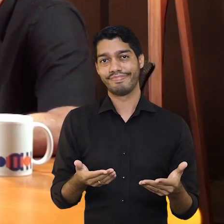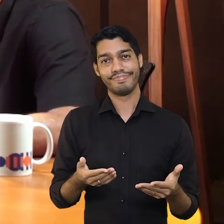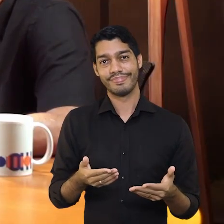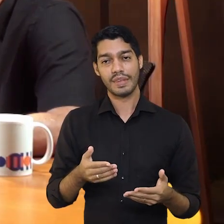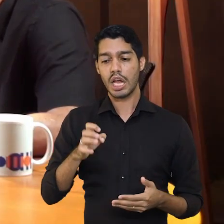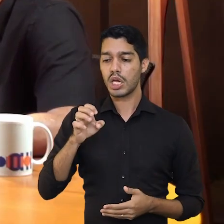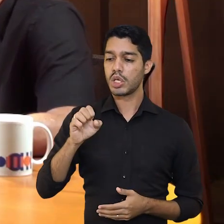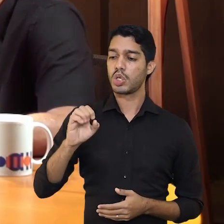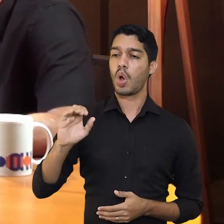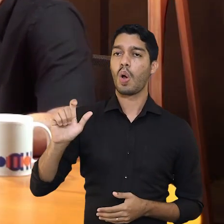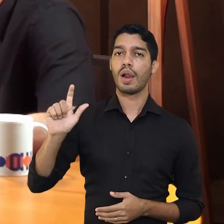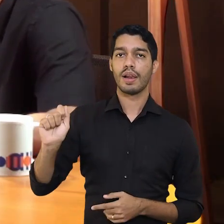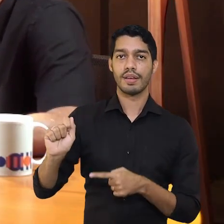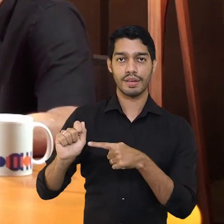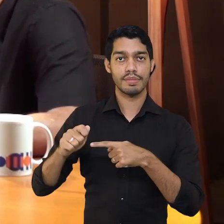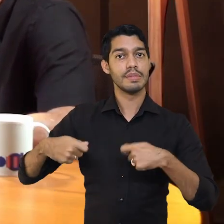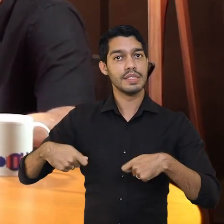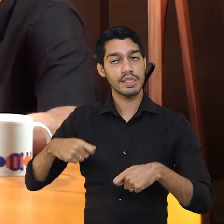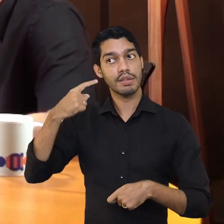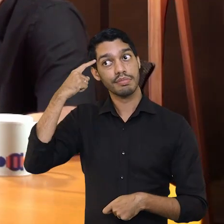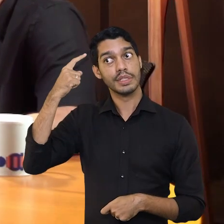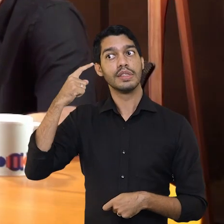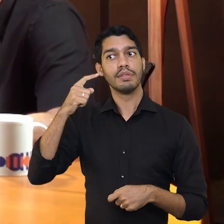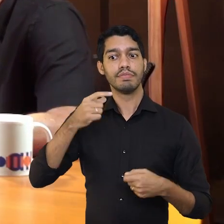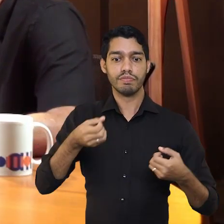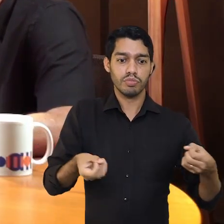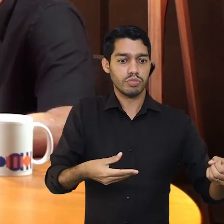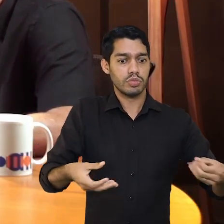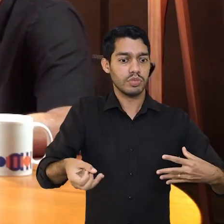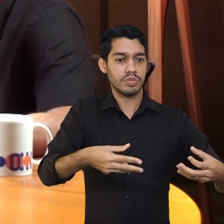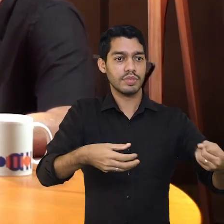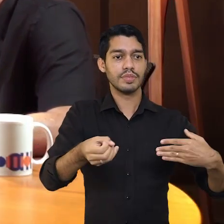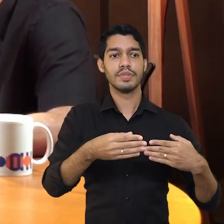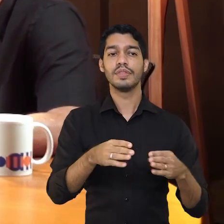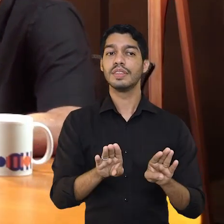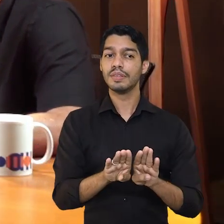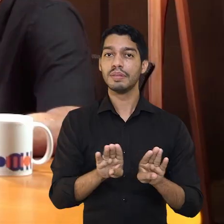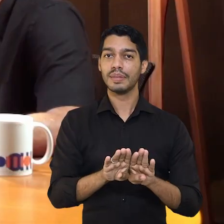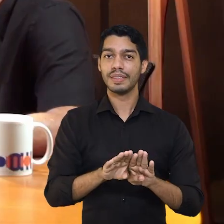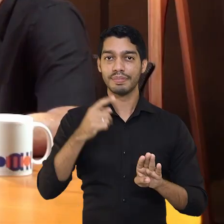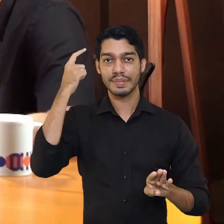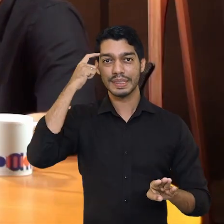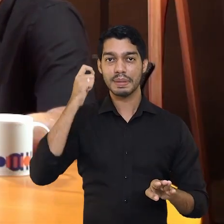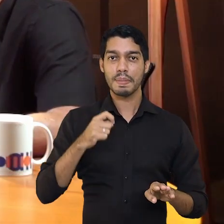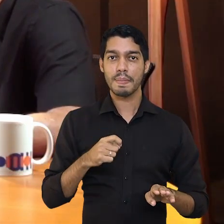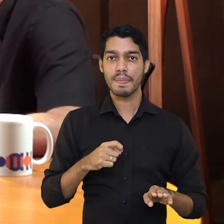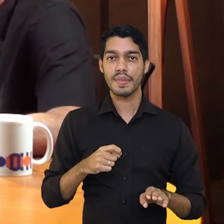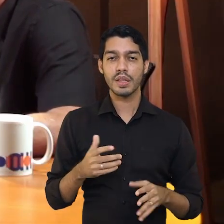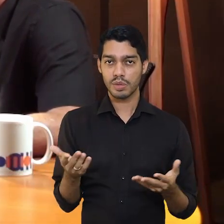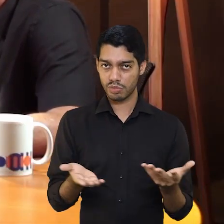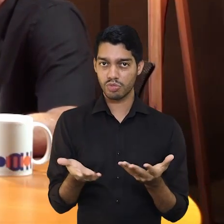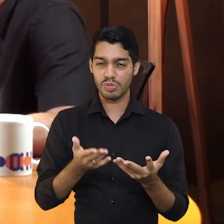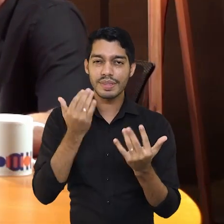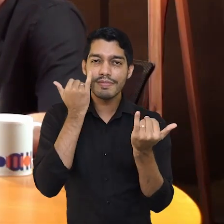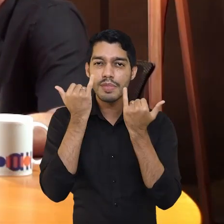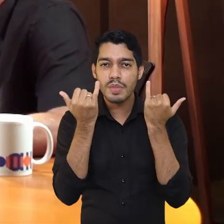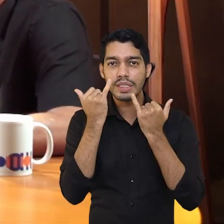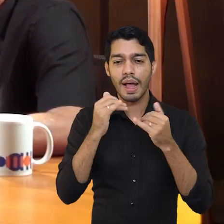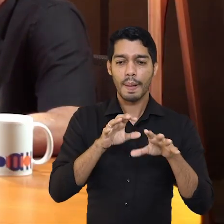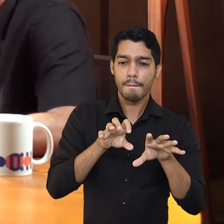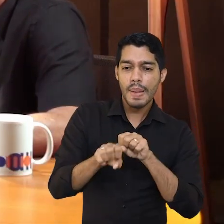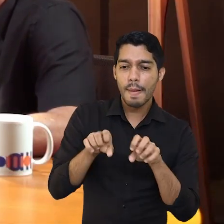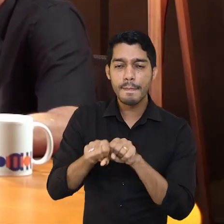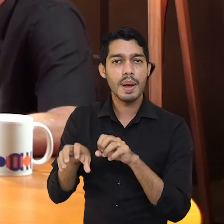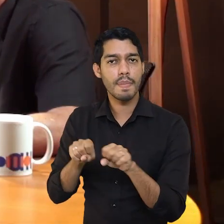de escola e não pensar em inovação. Porque a informação como a gente tem hoje em dia, ela já mudou tem muito